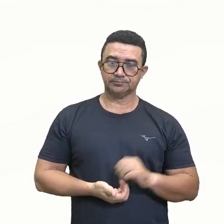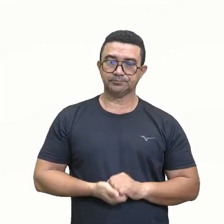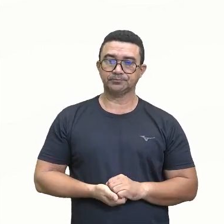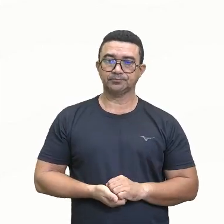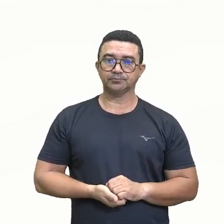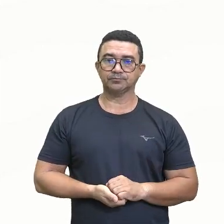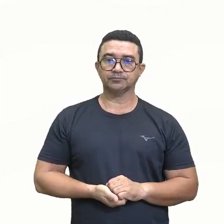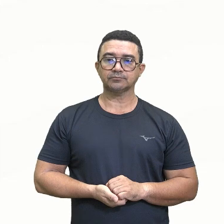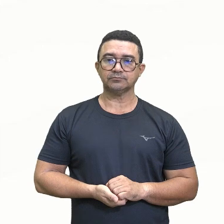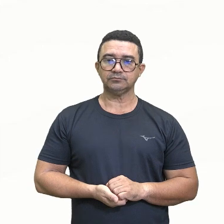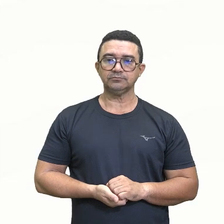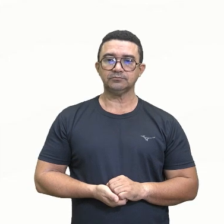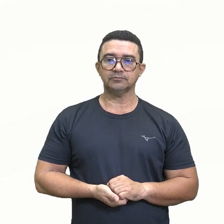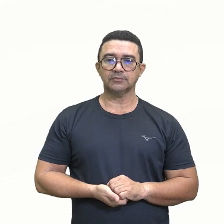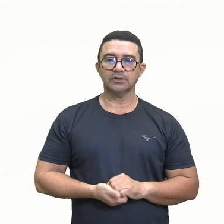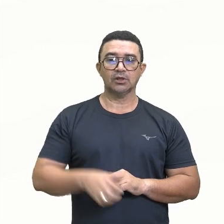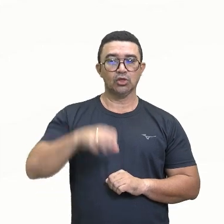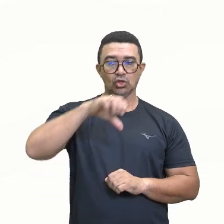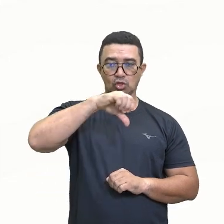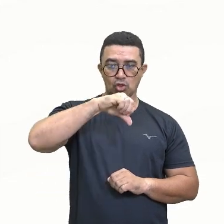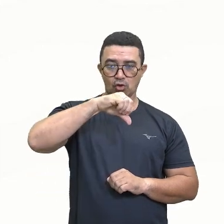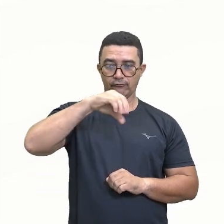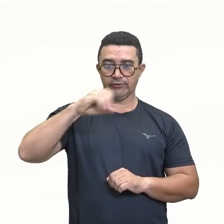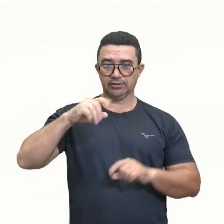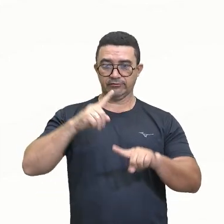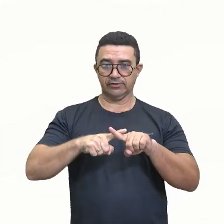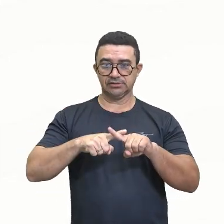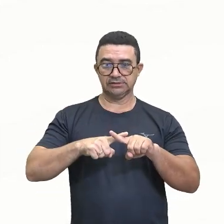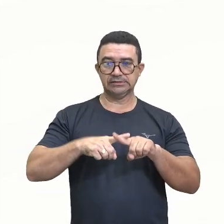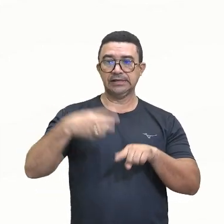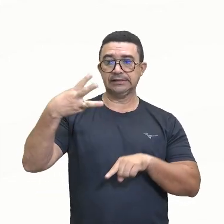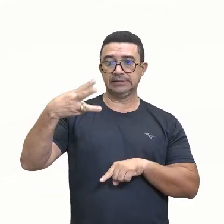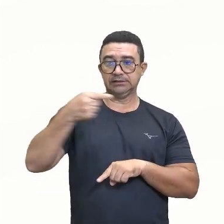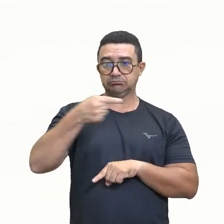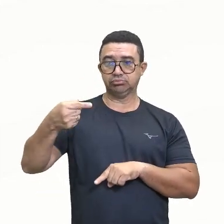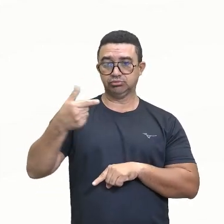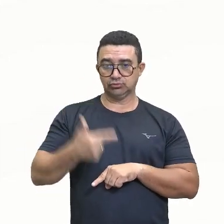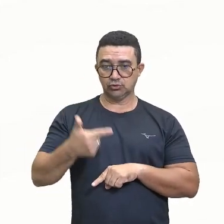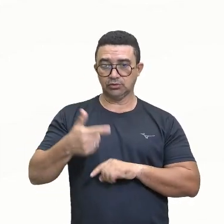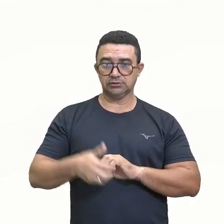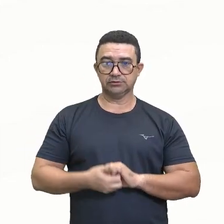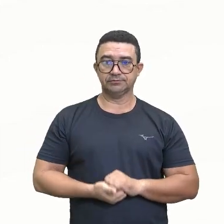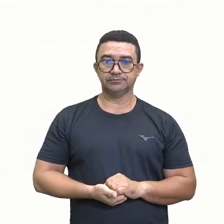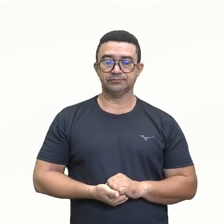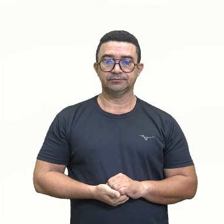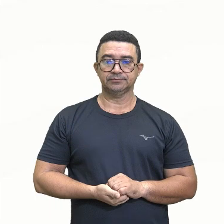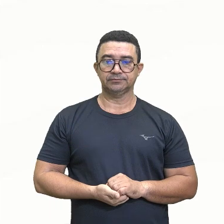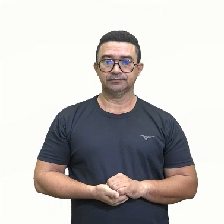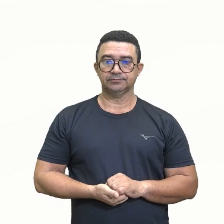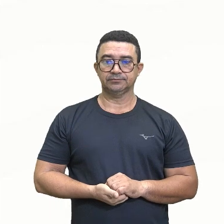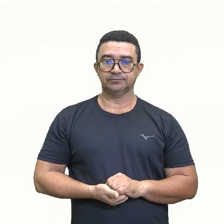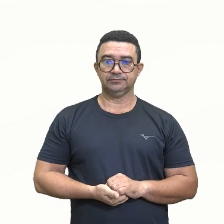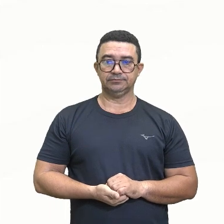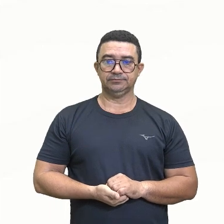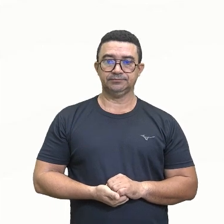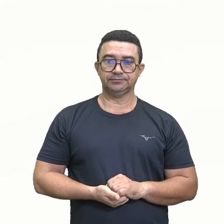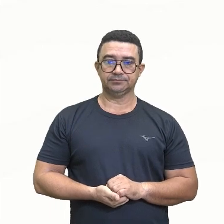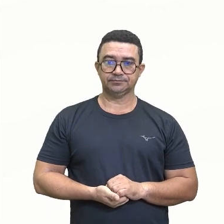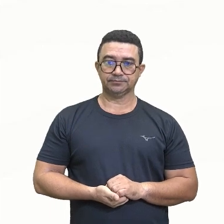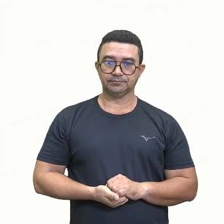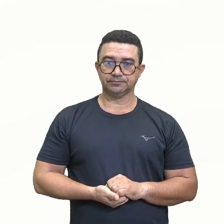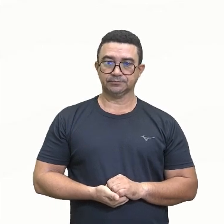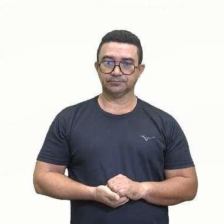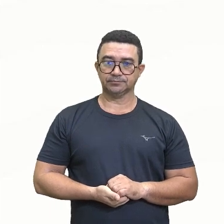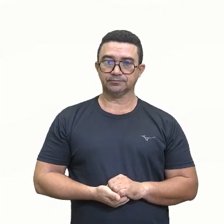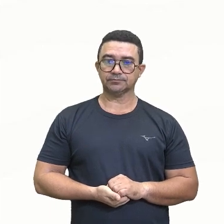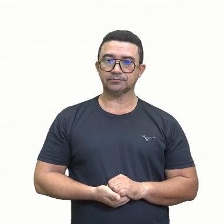aqui. Vai ficar 90 vezes 3 sobre 2. Você multiplica numerador com numerador e denominador com